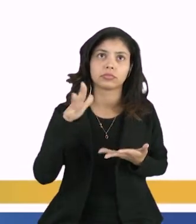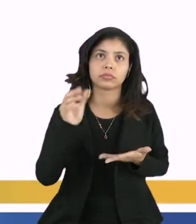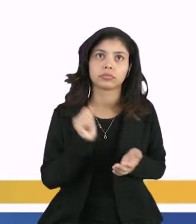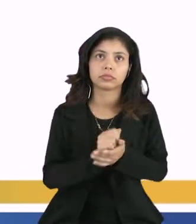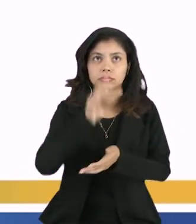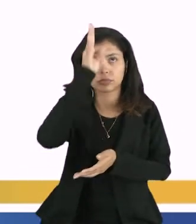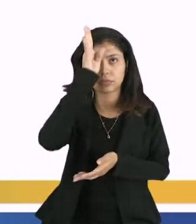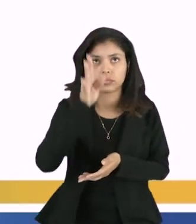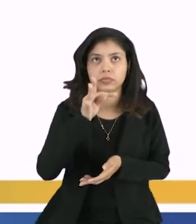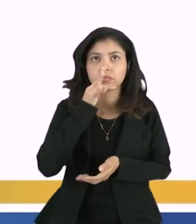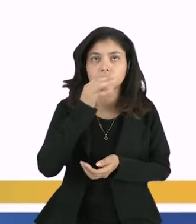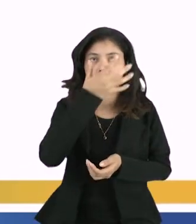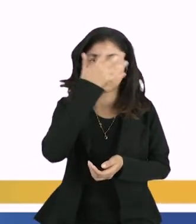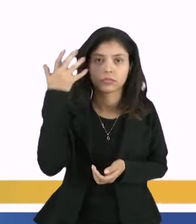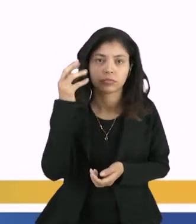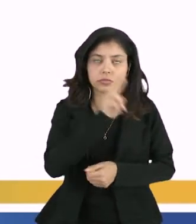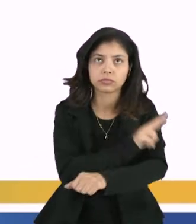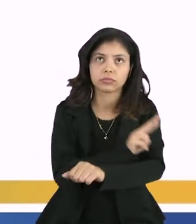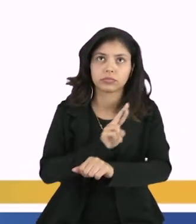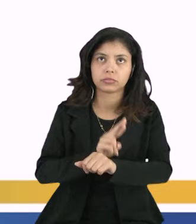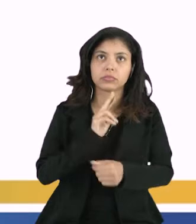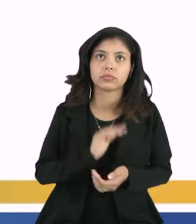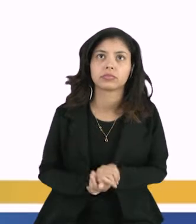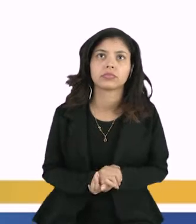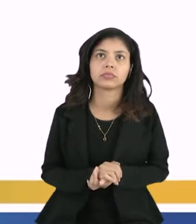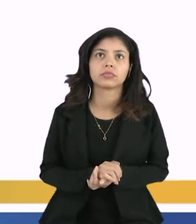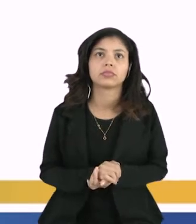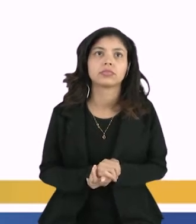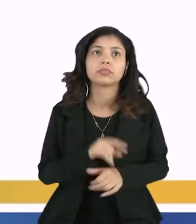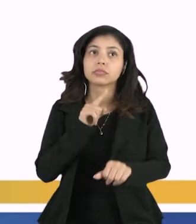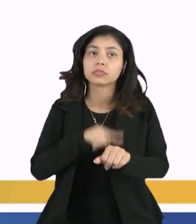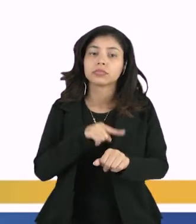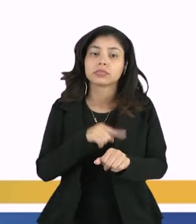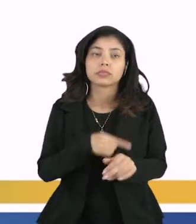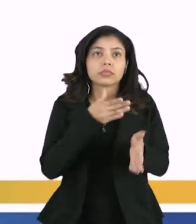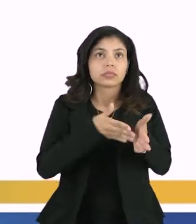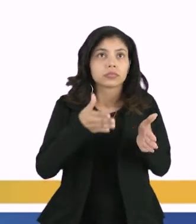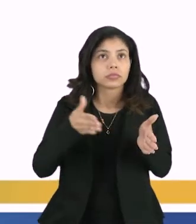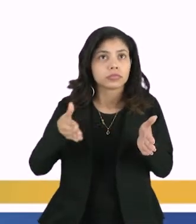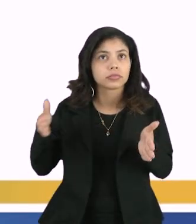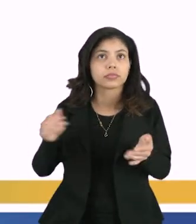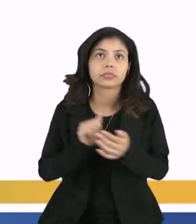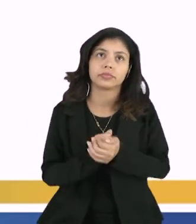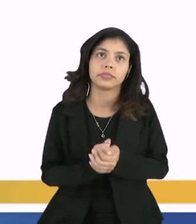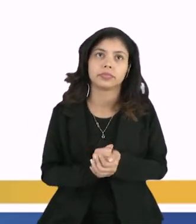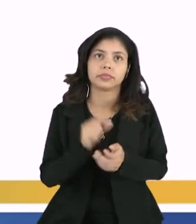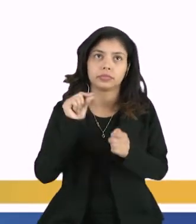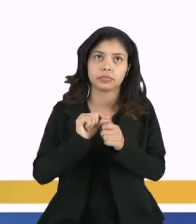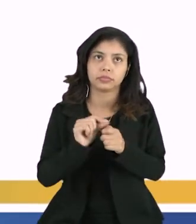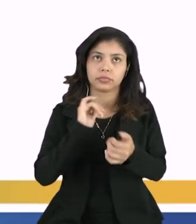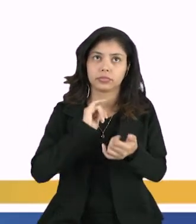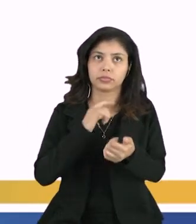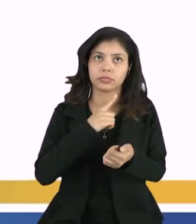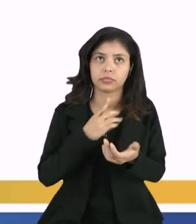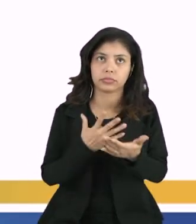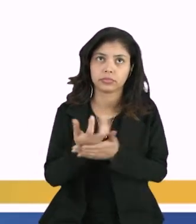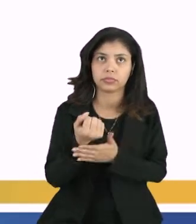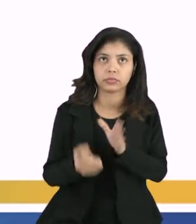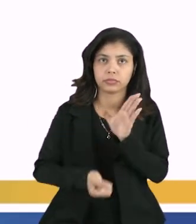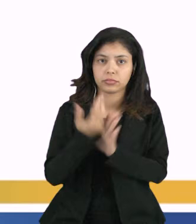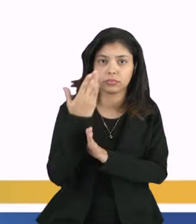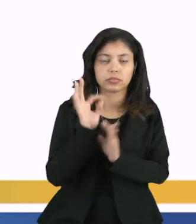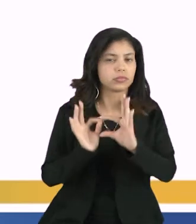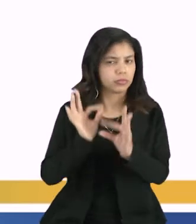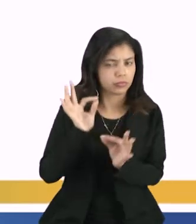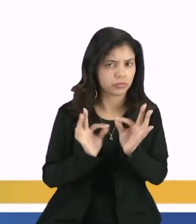de devoção e tradição com caráter religioso. Com o tempo, a dança passou a adquirir função